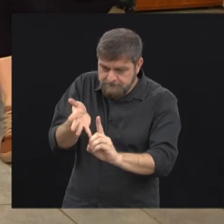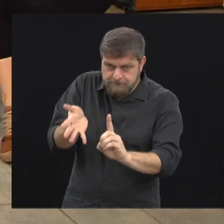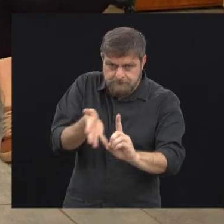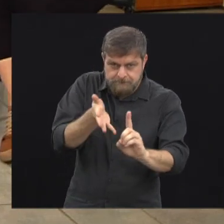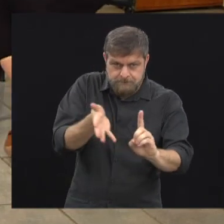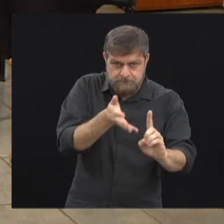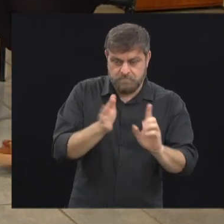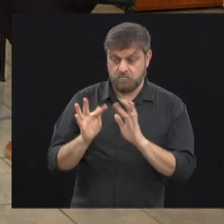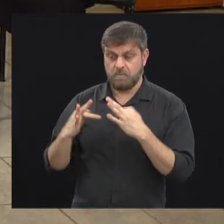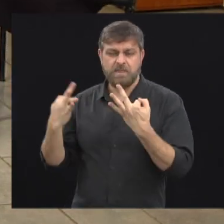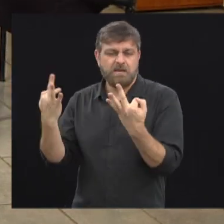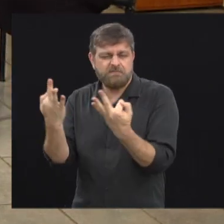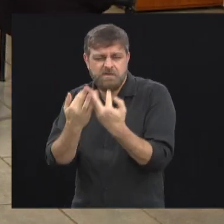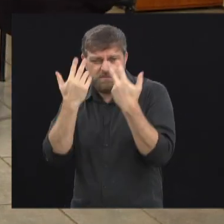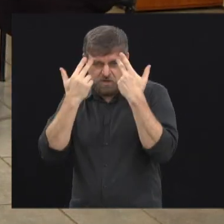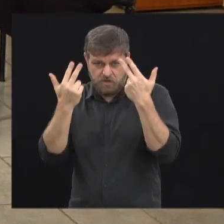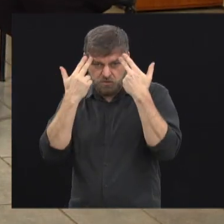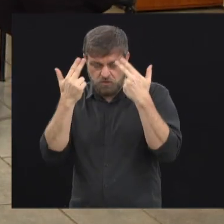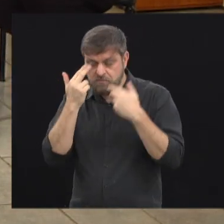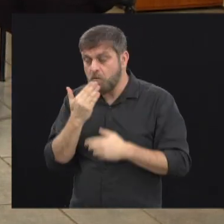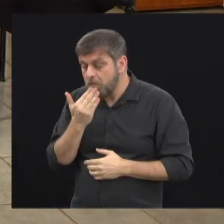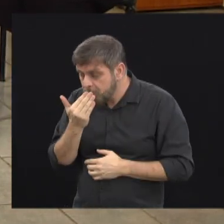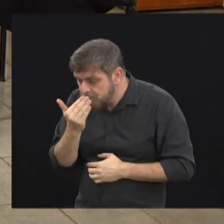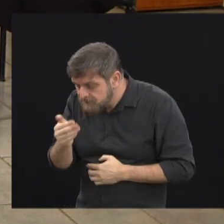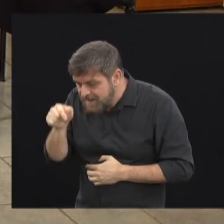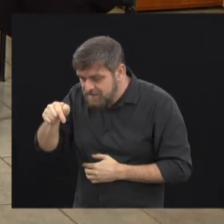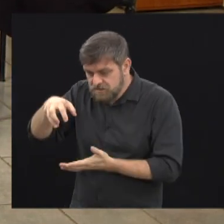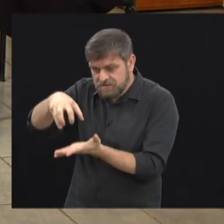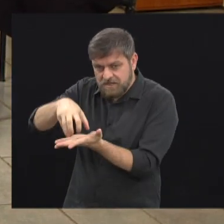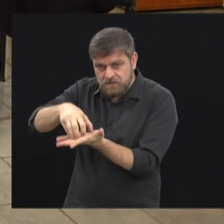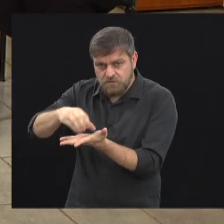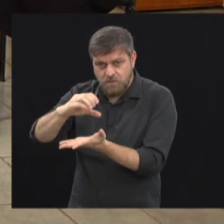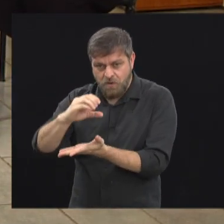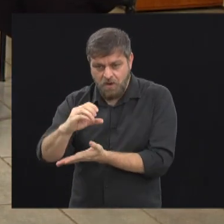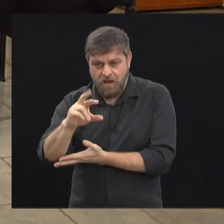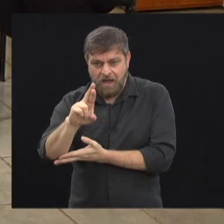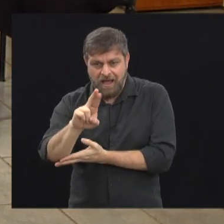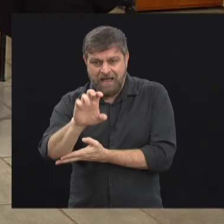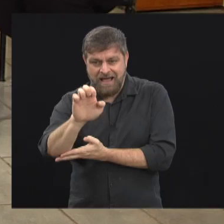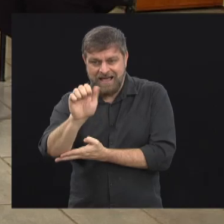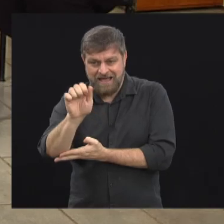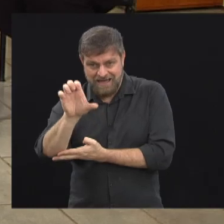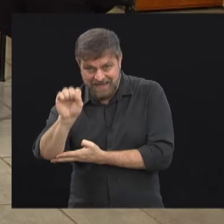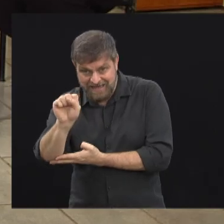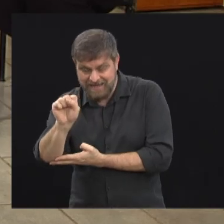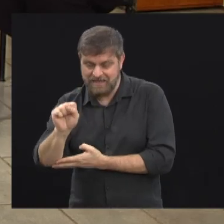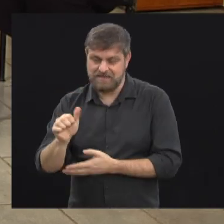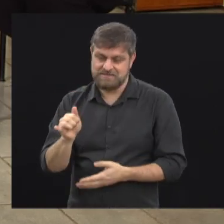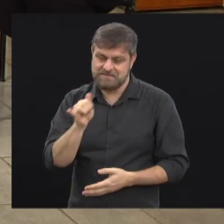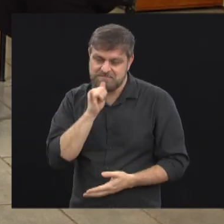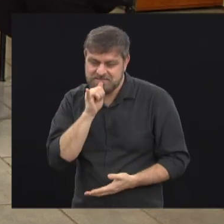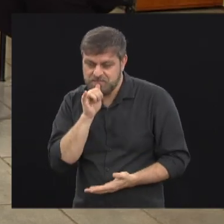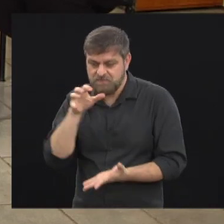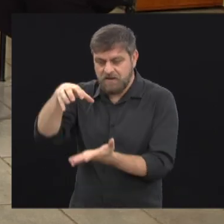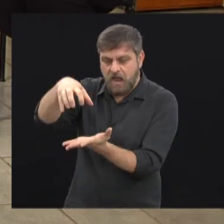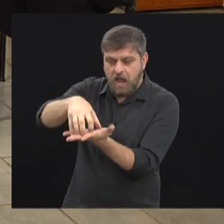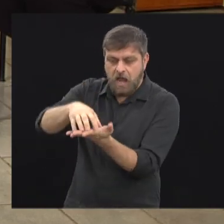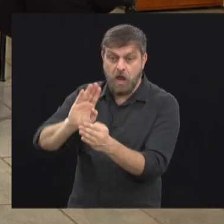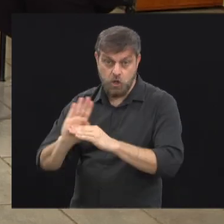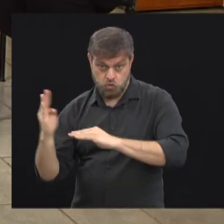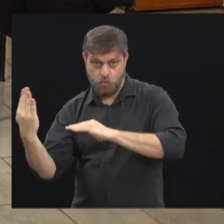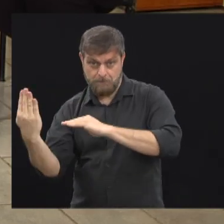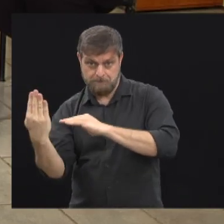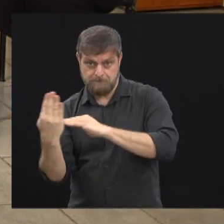A família normalmente, quando faz o pedido, sempre ela vai num CRAS, né, do seu